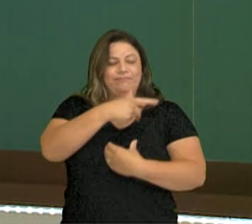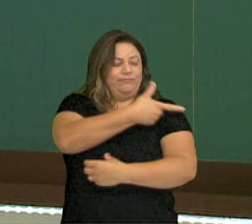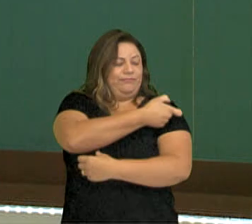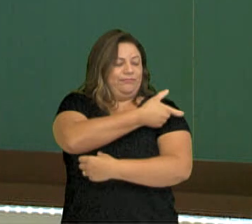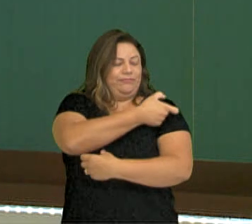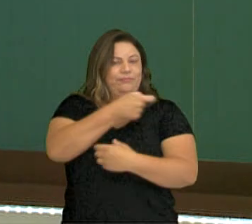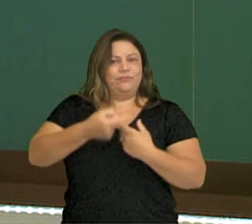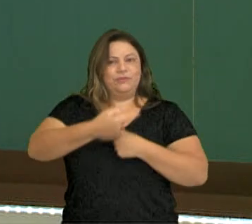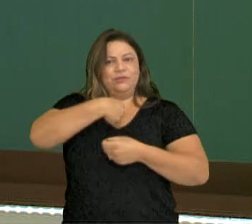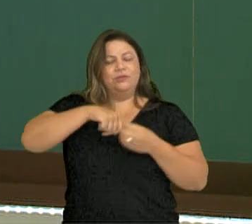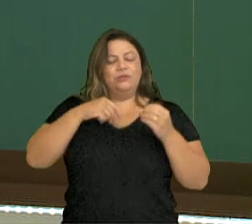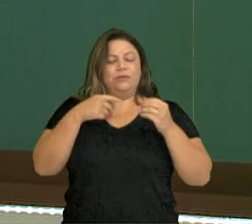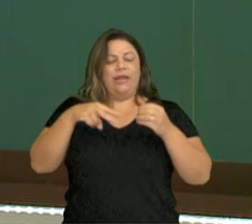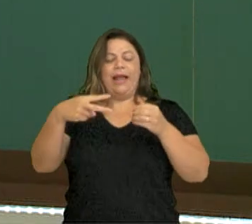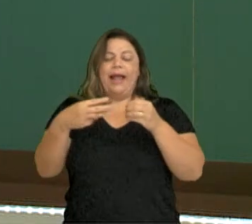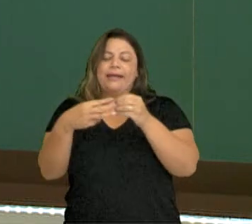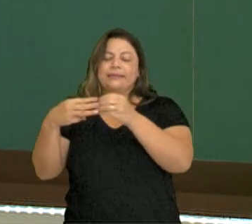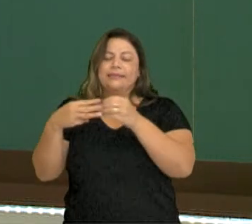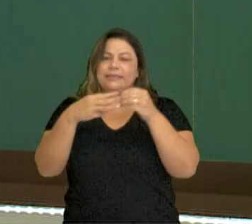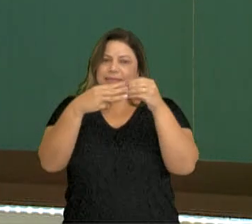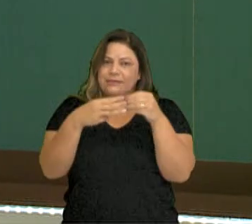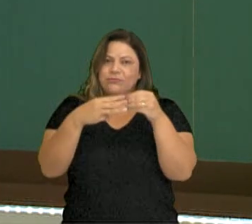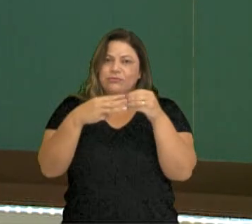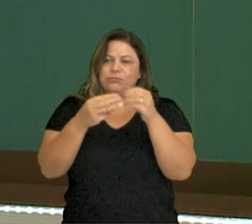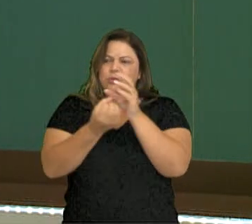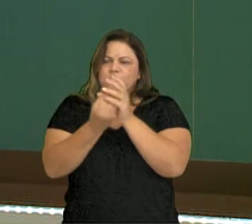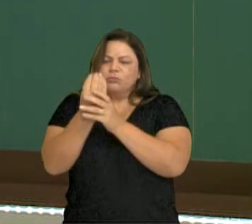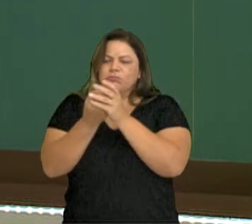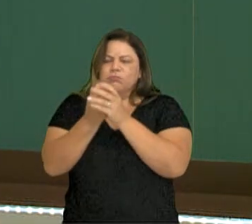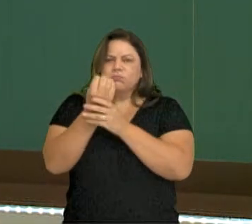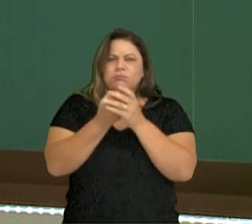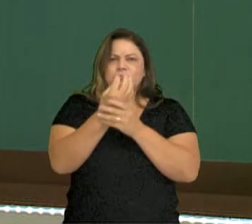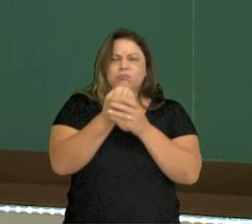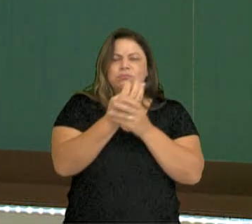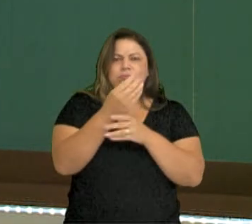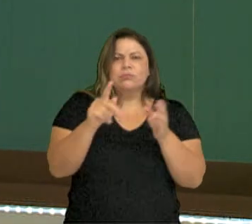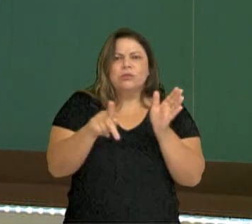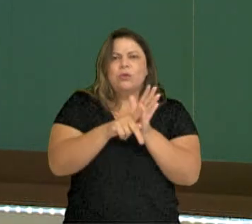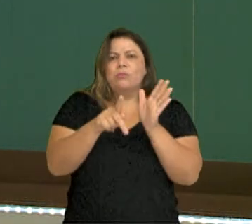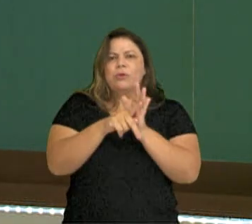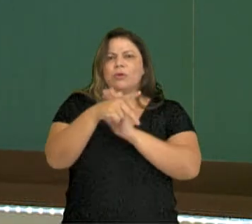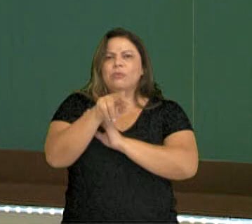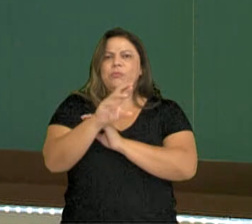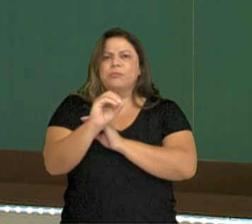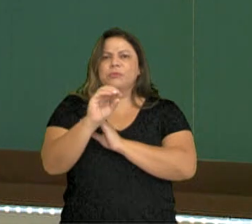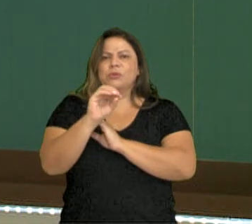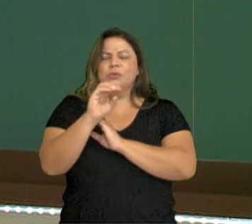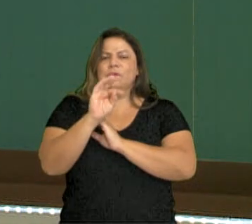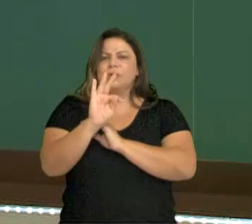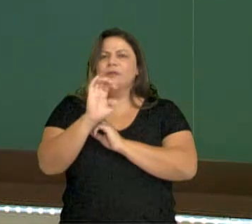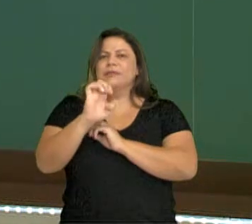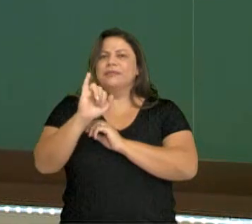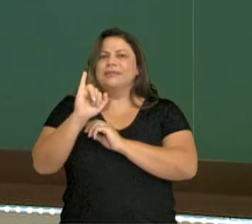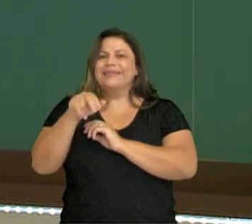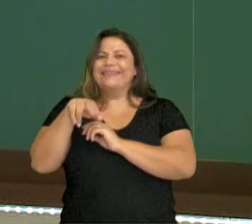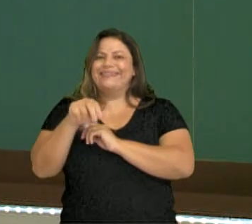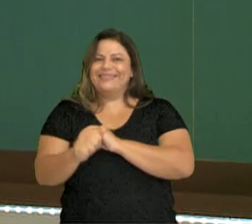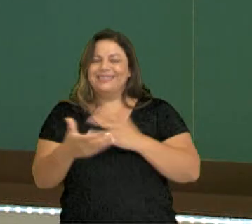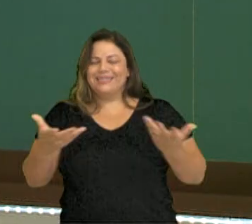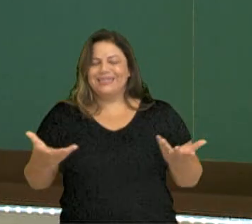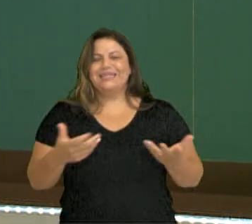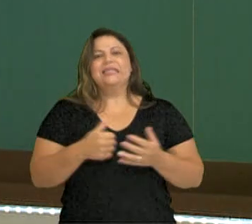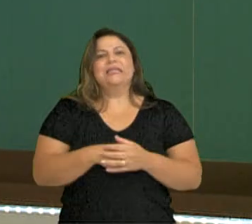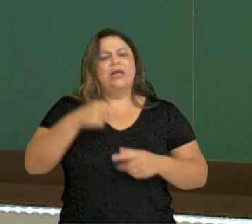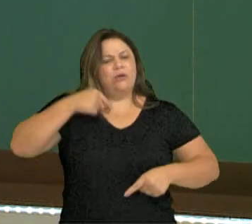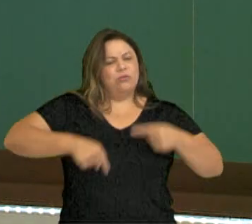dentro da célula e vai fazer com que a célula produza uma proteína do vírus. Uma proteína que não vai causar mal pra gente, mas que o